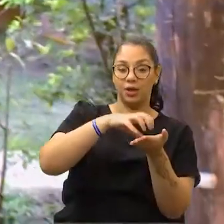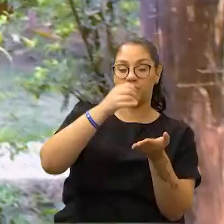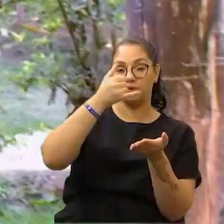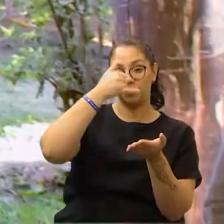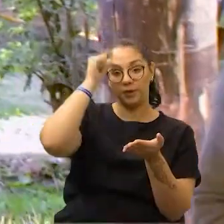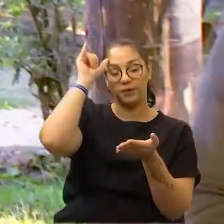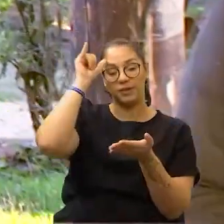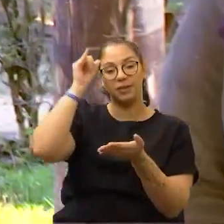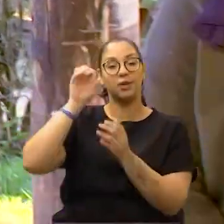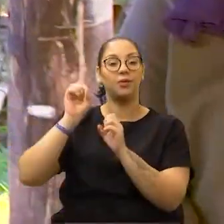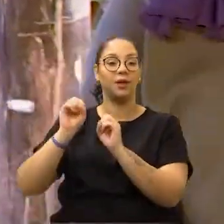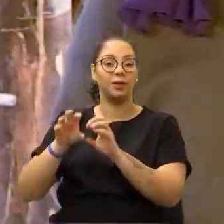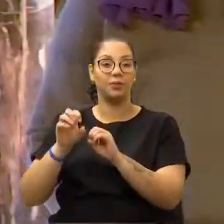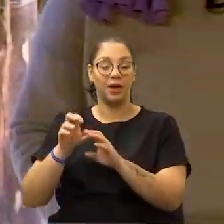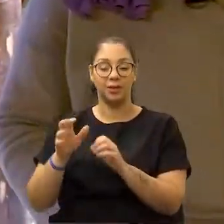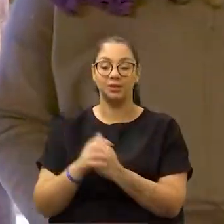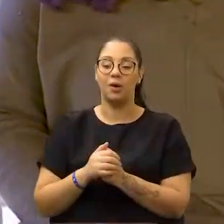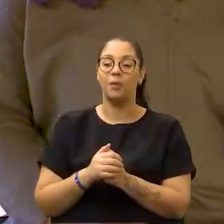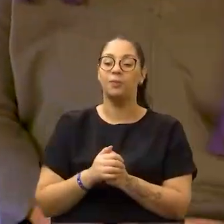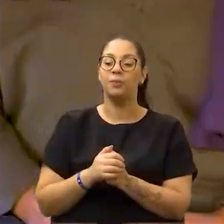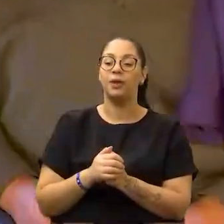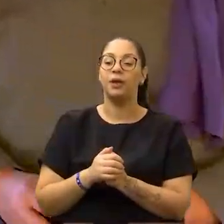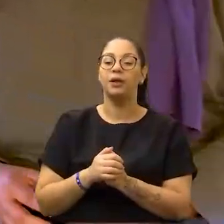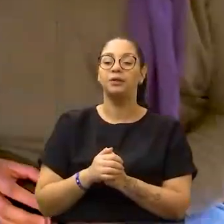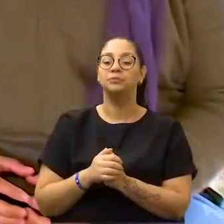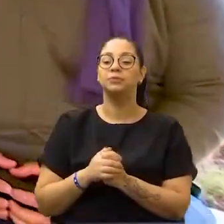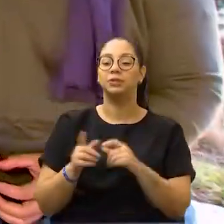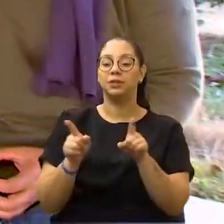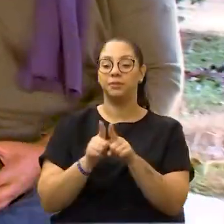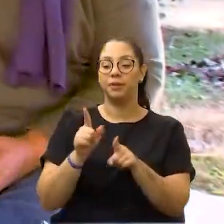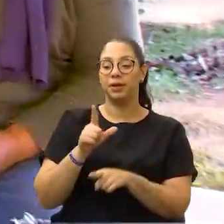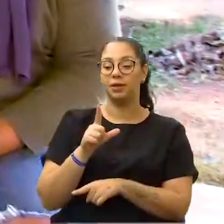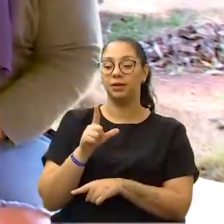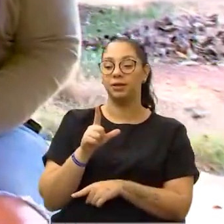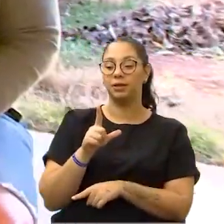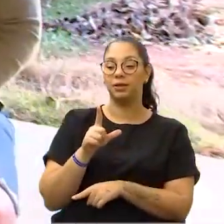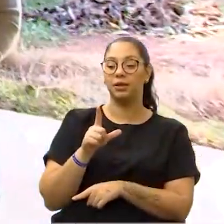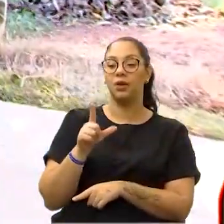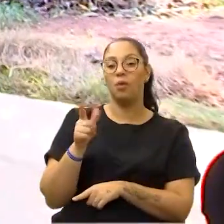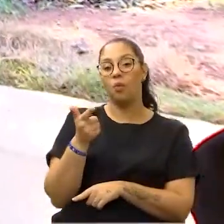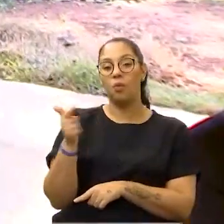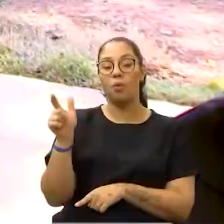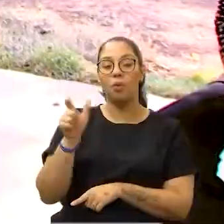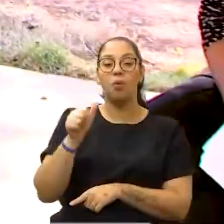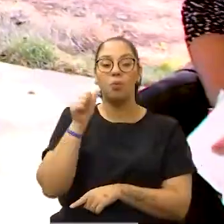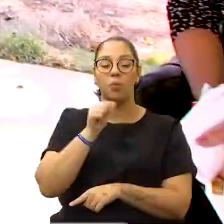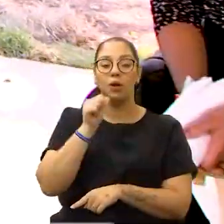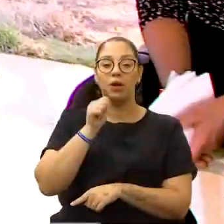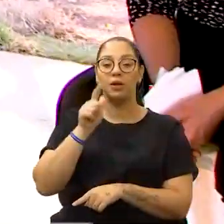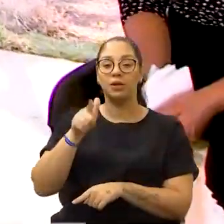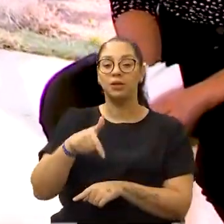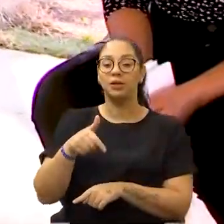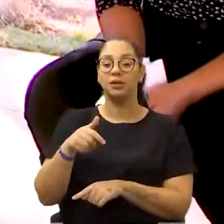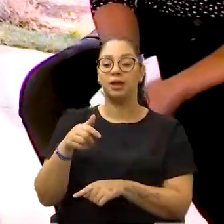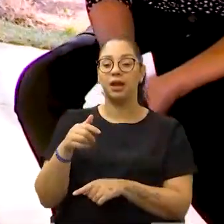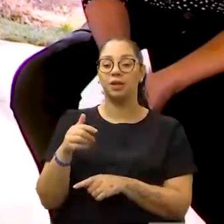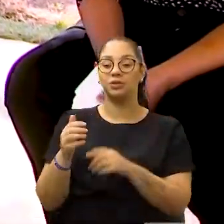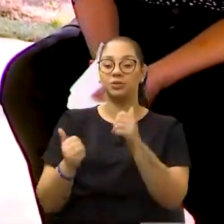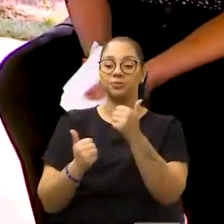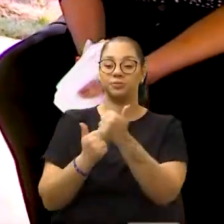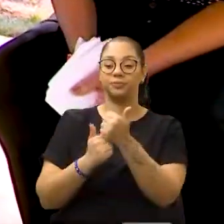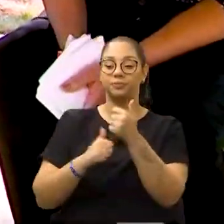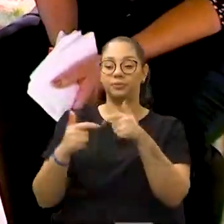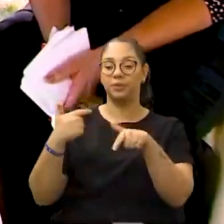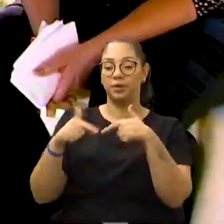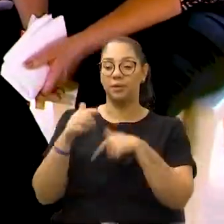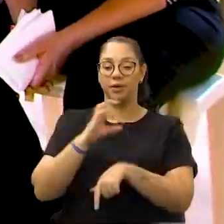eixo de prevenção e educação, e a Maria Lúcia Costa, que é gestora técnica de trabalho e renda.